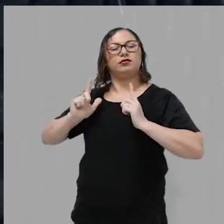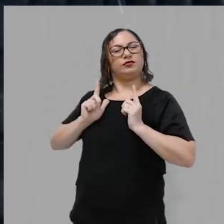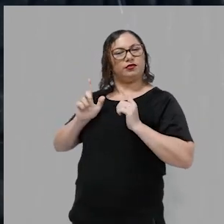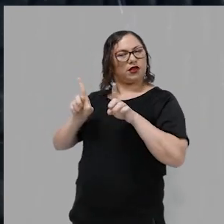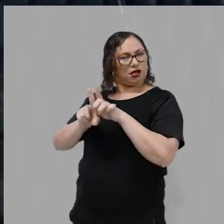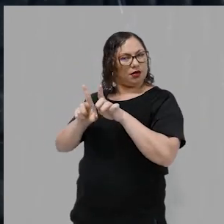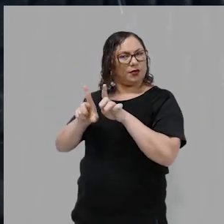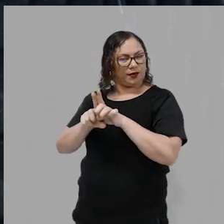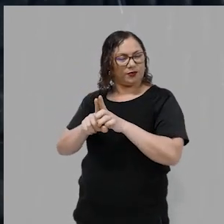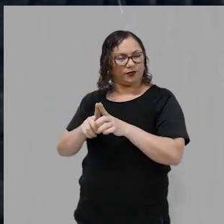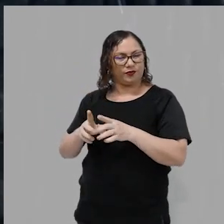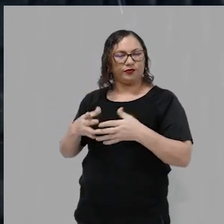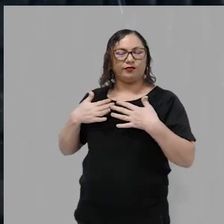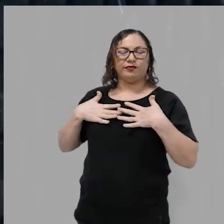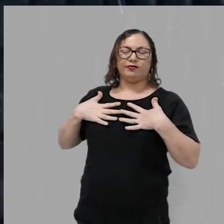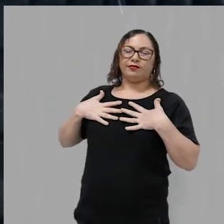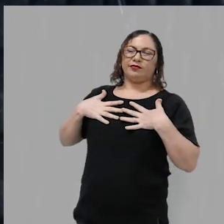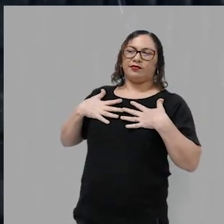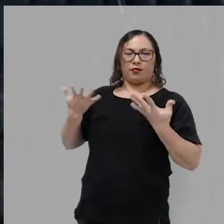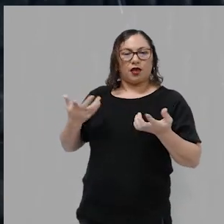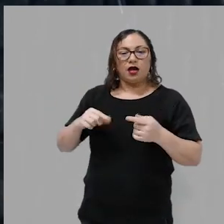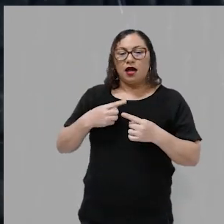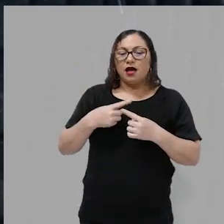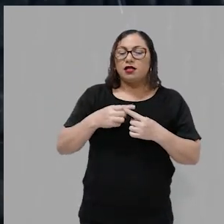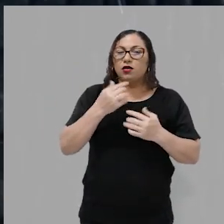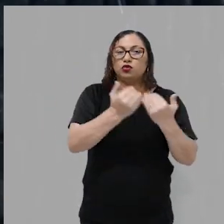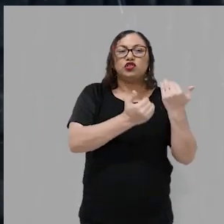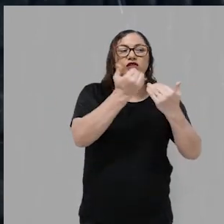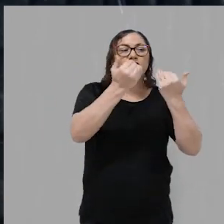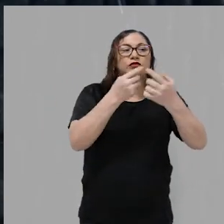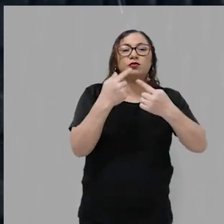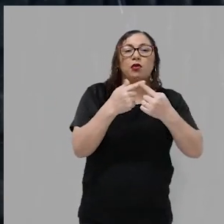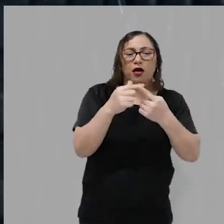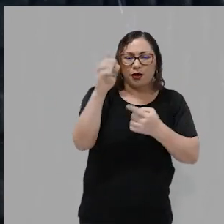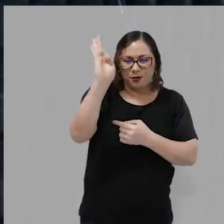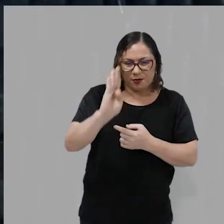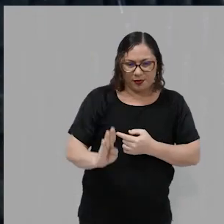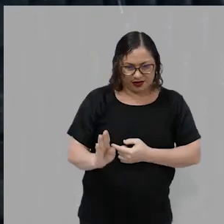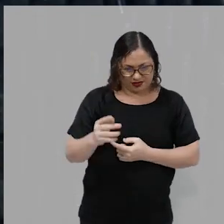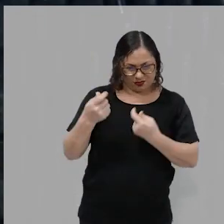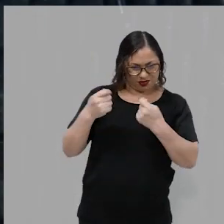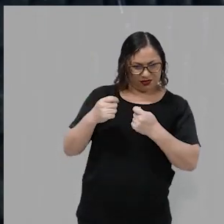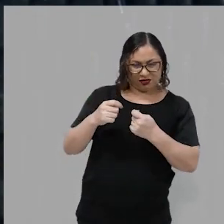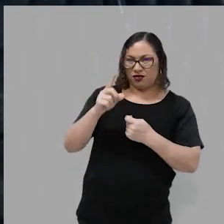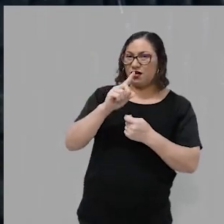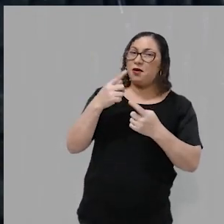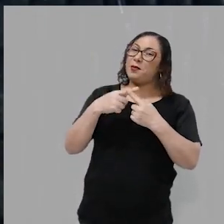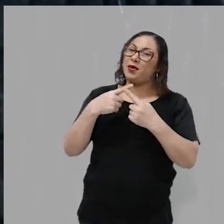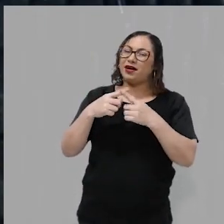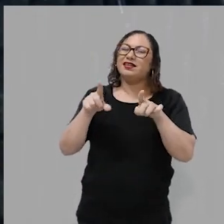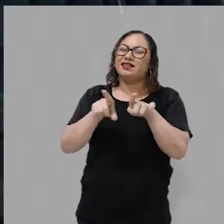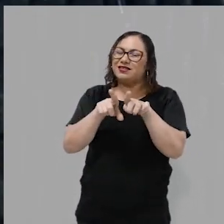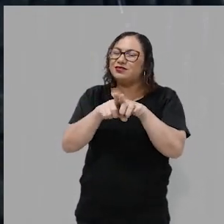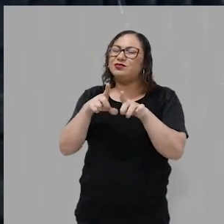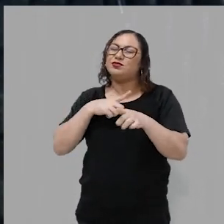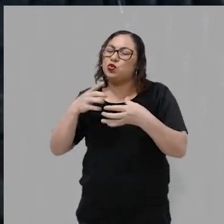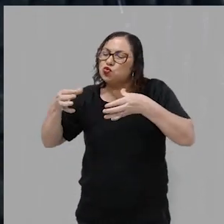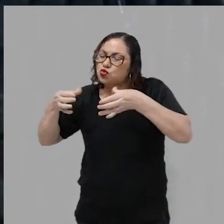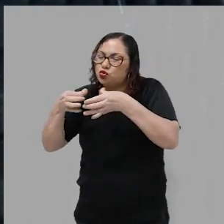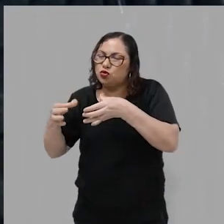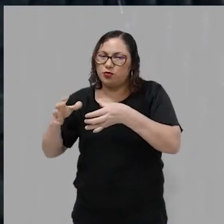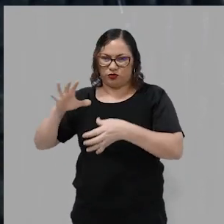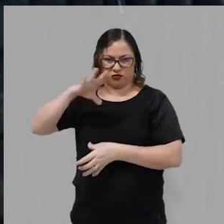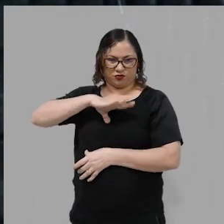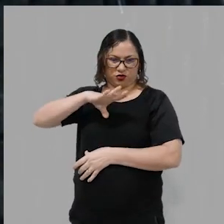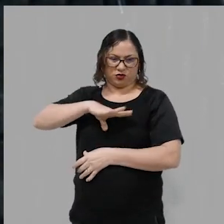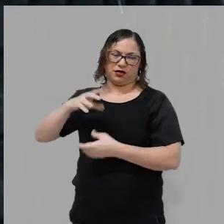gente desenvolveu não só porque o Brasil precisava, mas porque tinha um grupo de portugueses muito grande que precisava de conforto aqui no país,